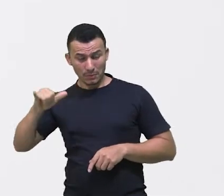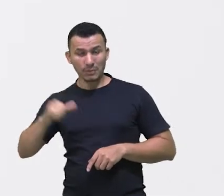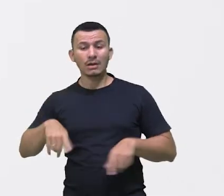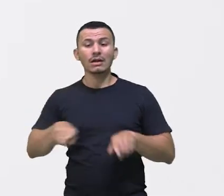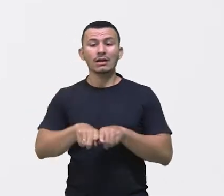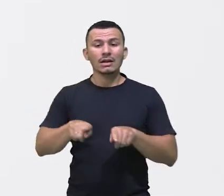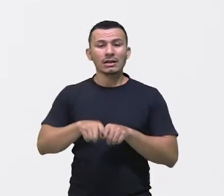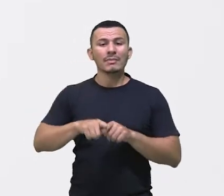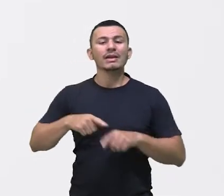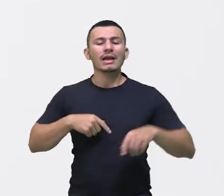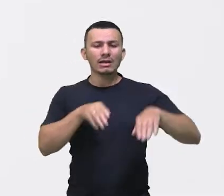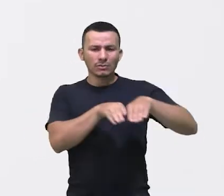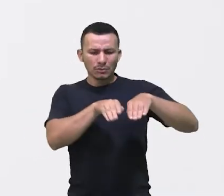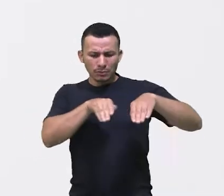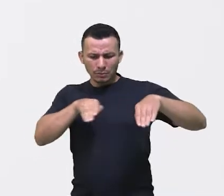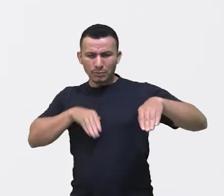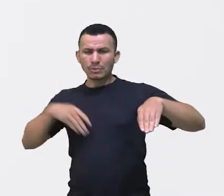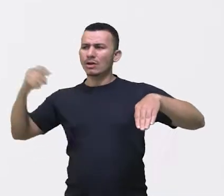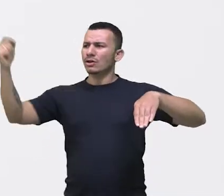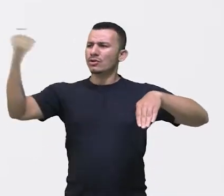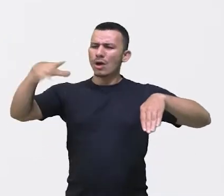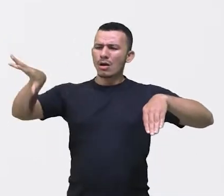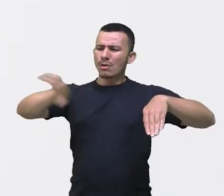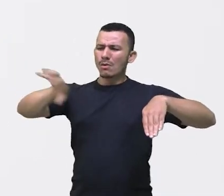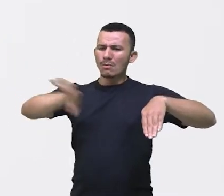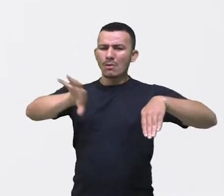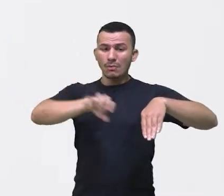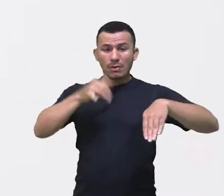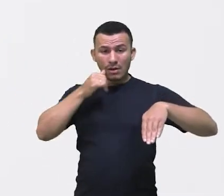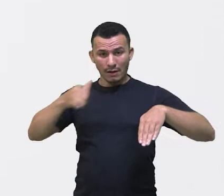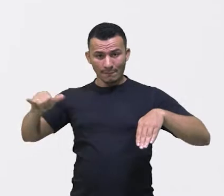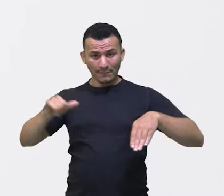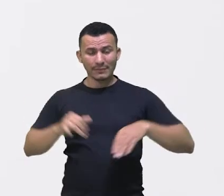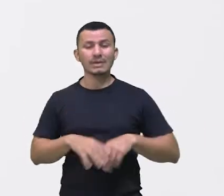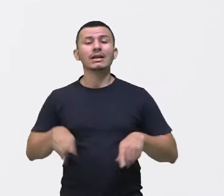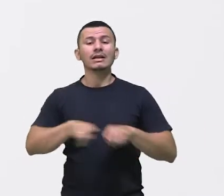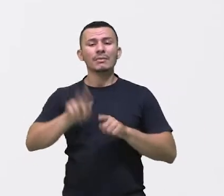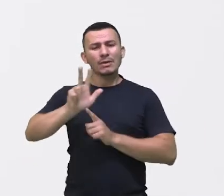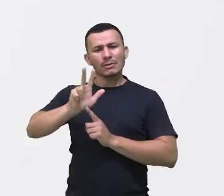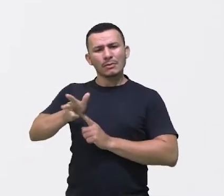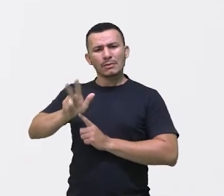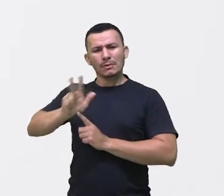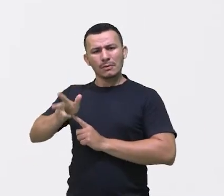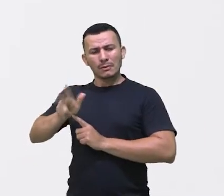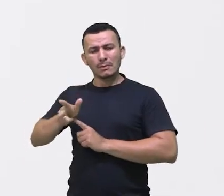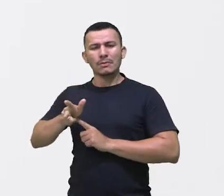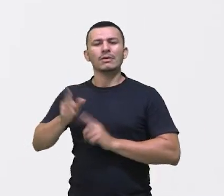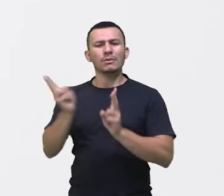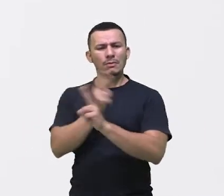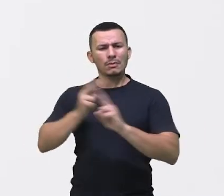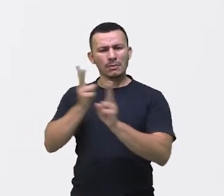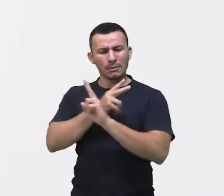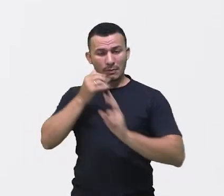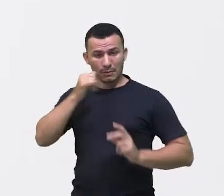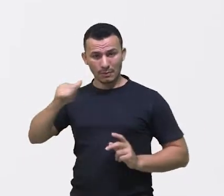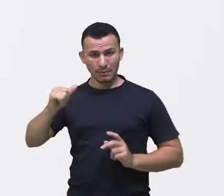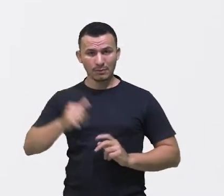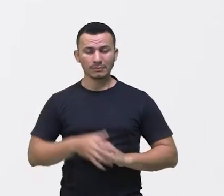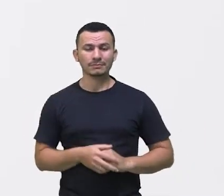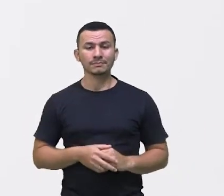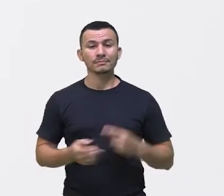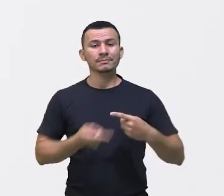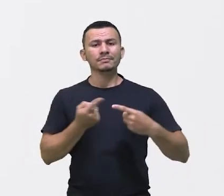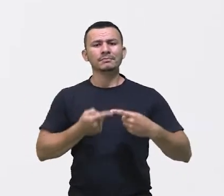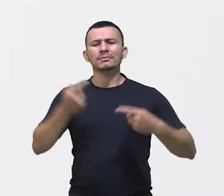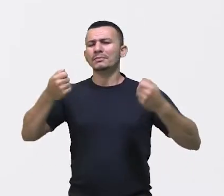exemplo da energia solar, que são os painéis solares, e a energia eólica através das turbinas. O primeiro exemplo que nós vamos